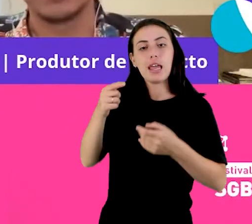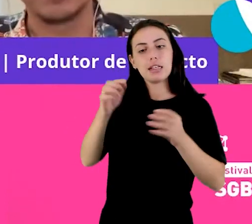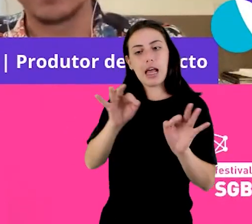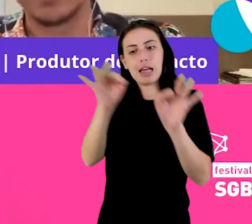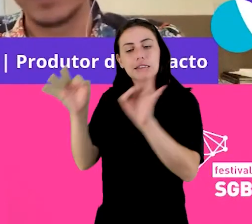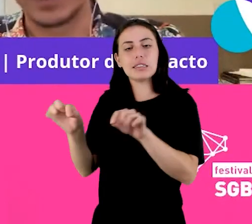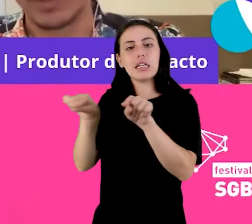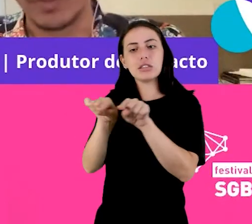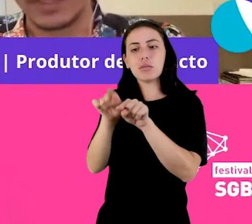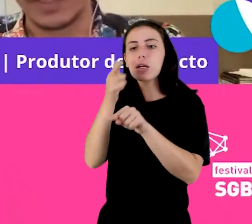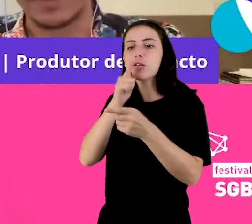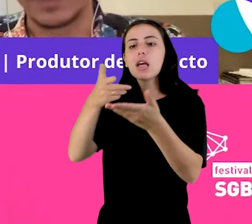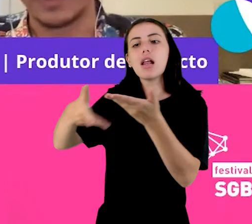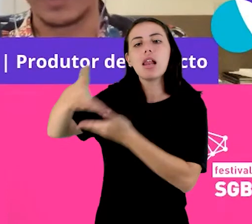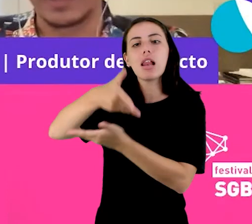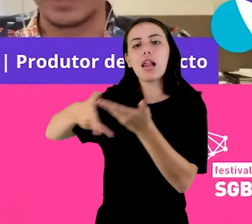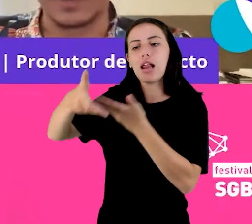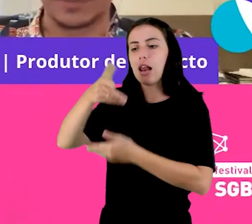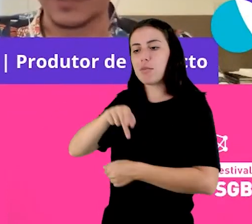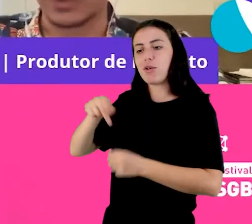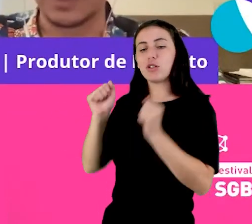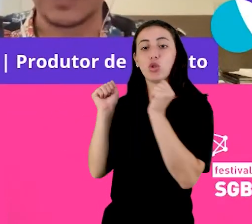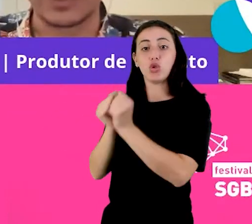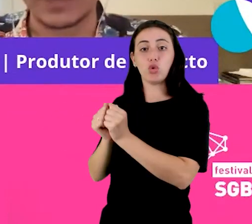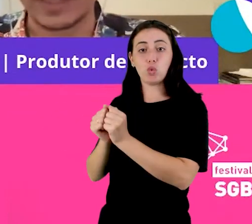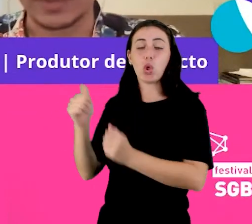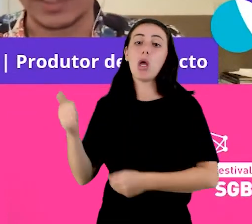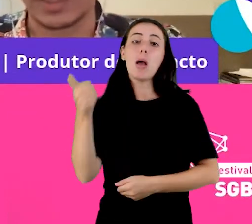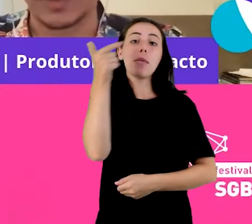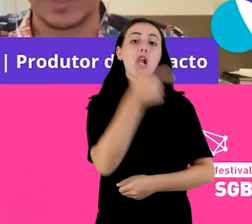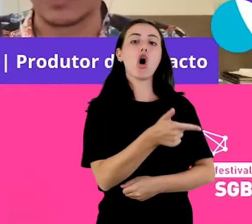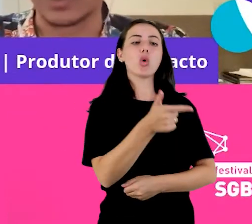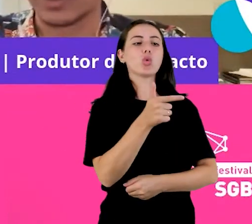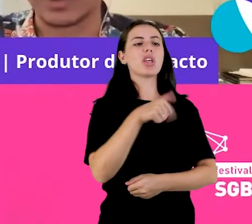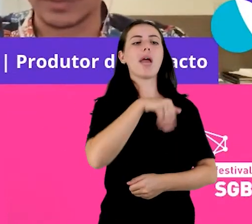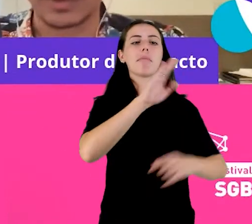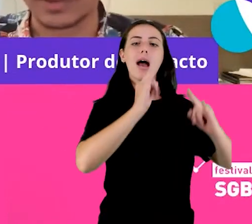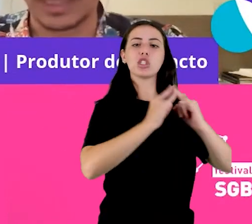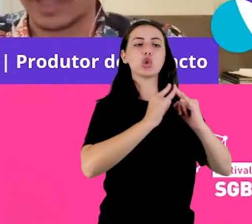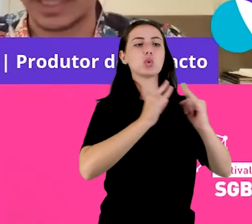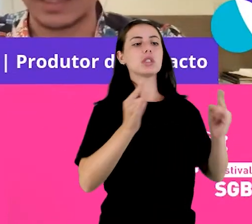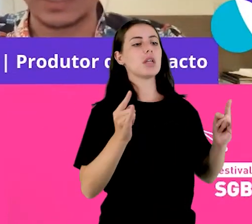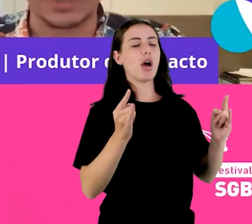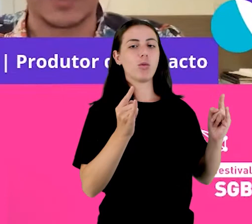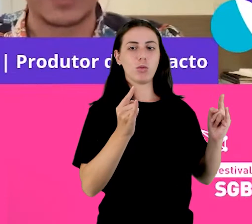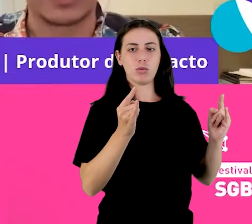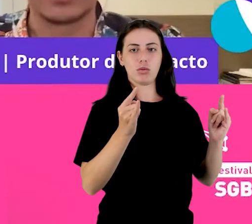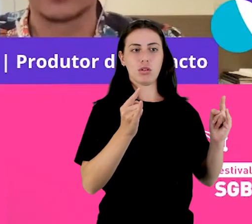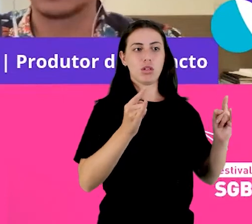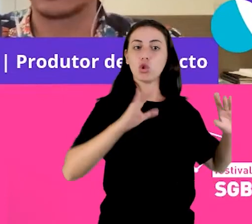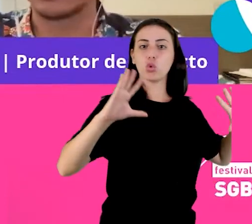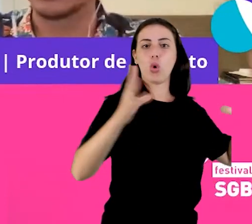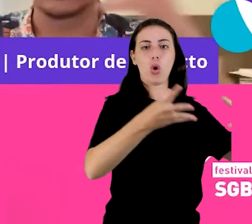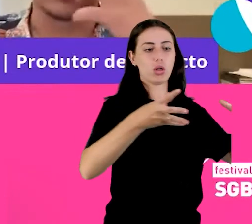Inclusive, a gente estimula muito mais que professores e professoras façam sessão e comentem dentro da sala dos